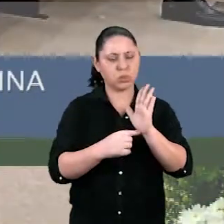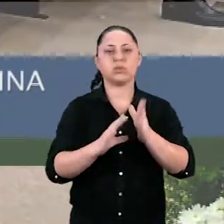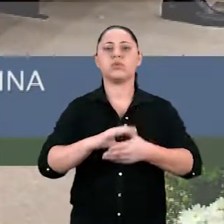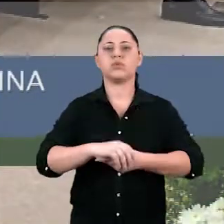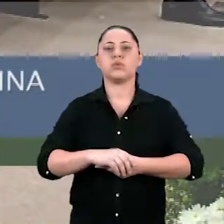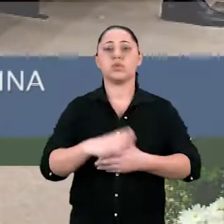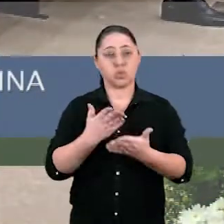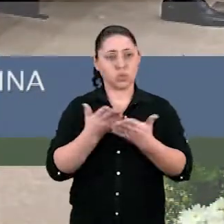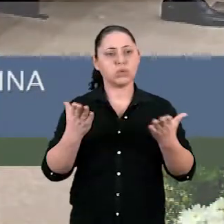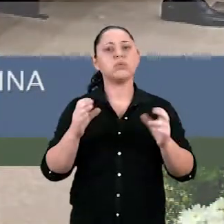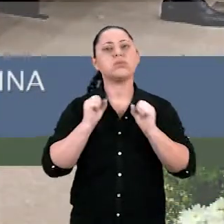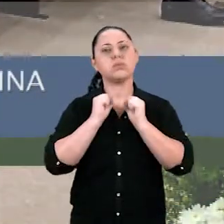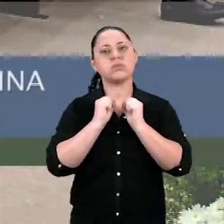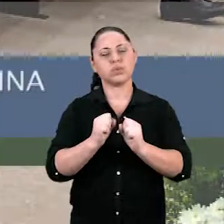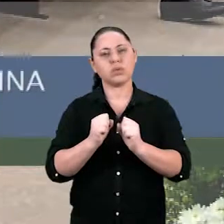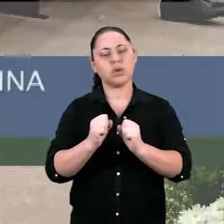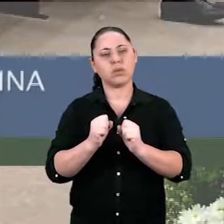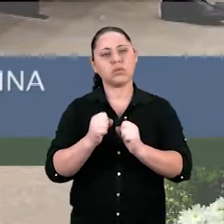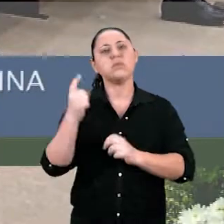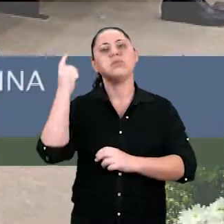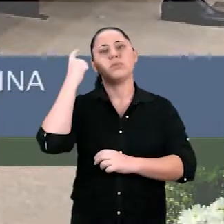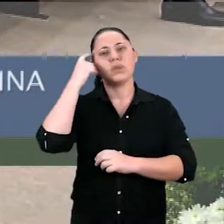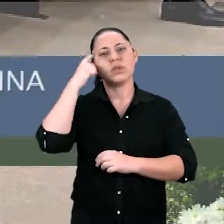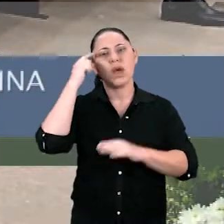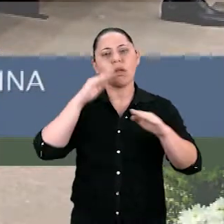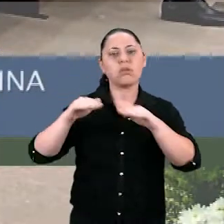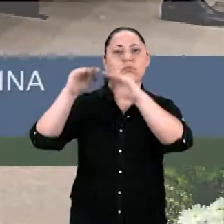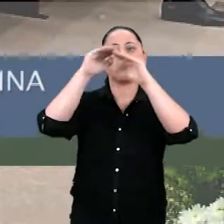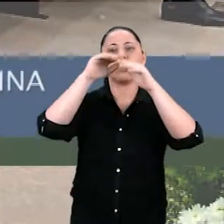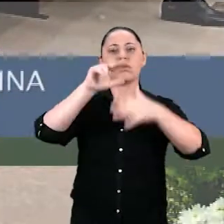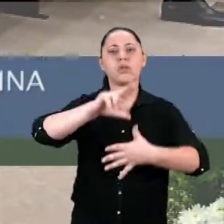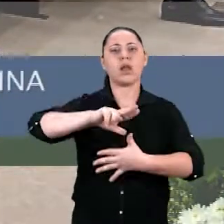rapidamente, nós podemos